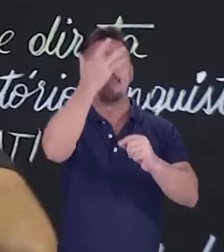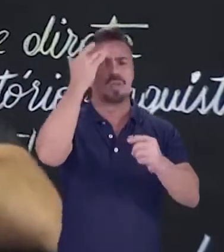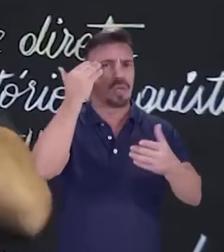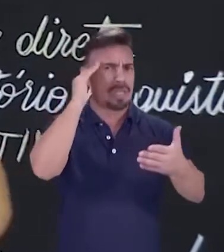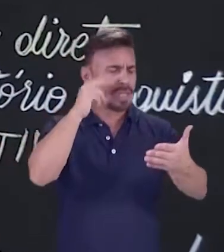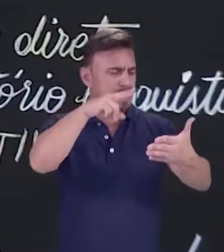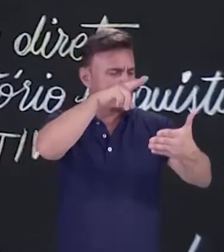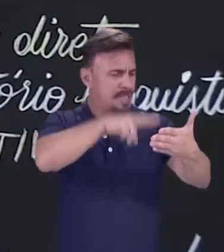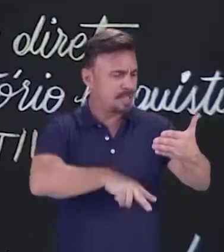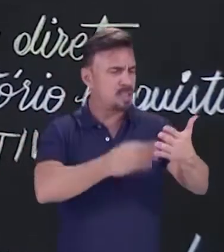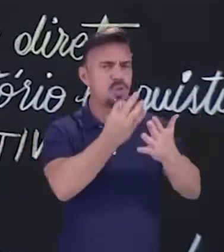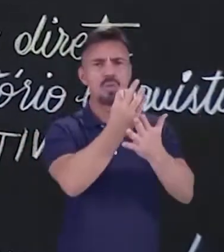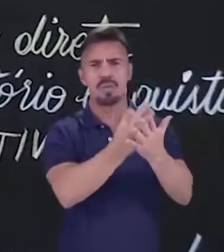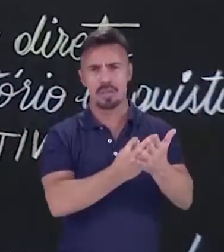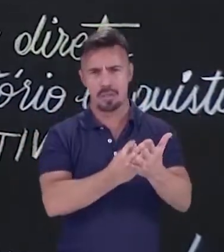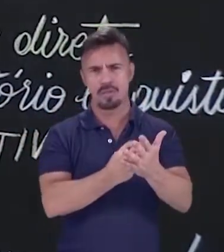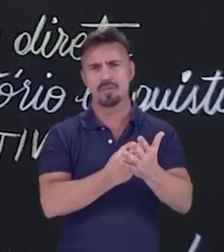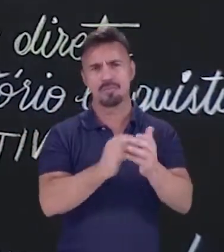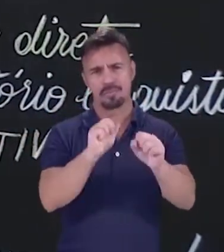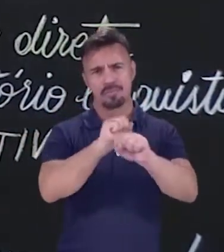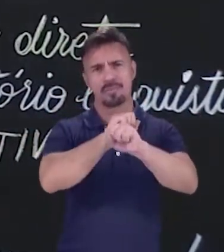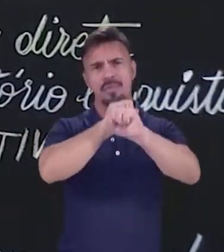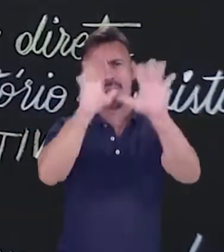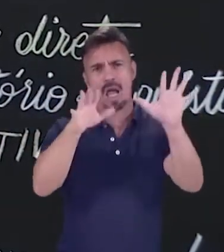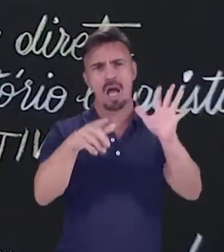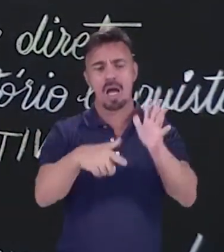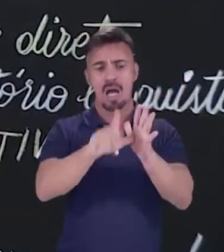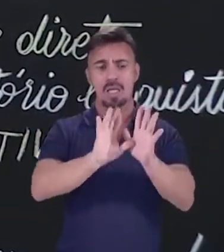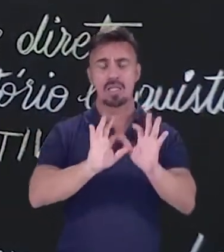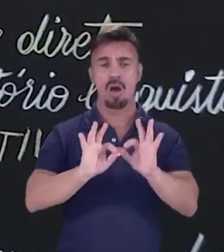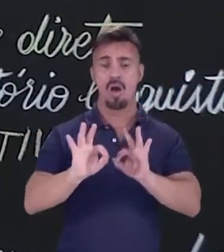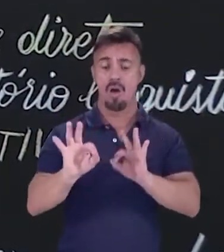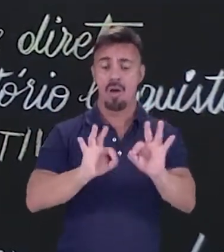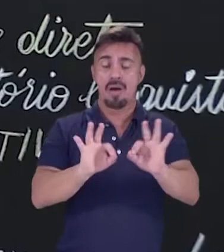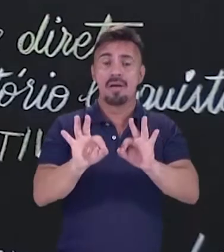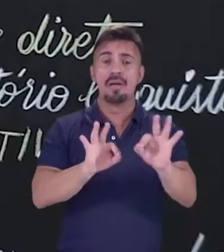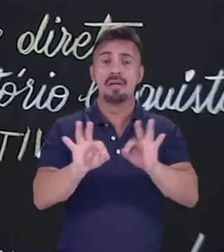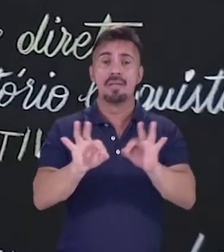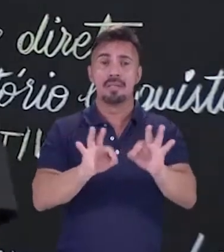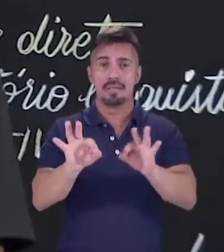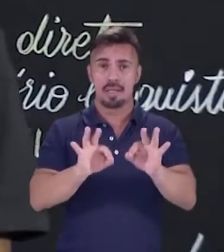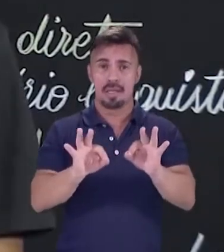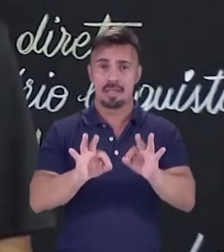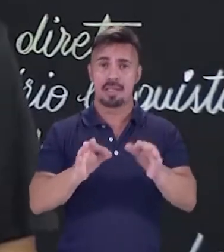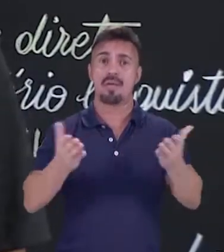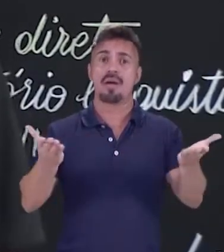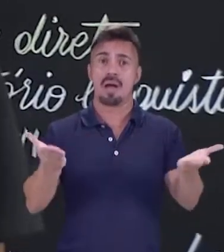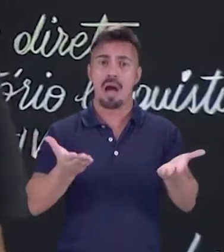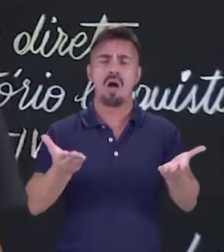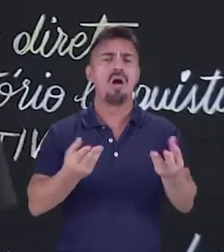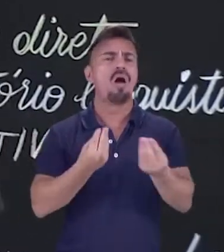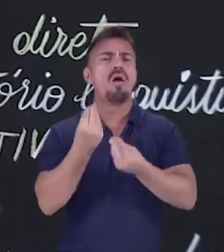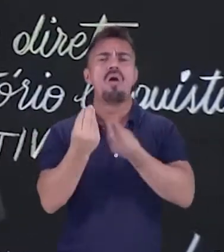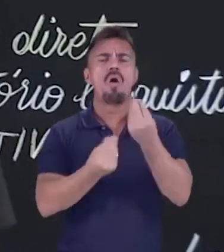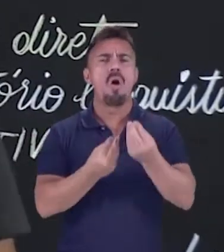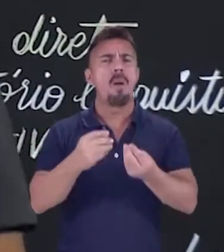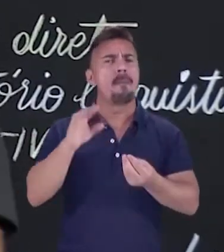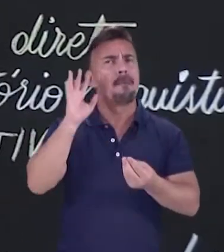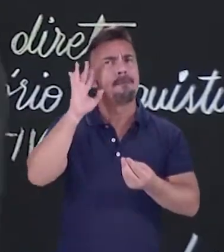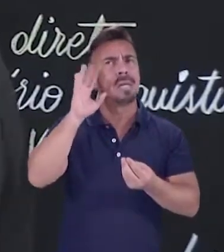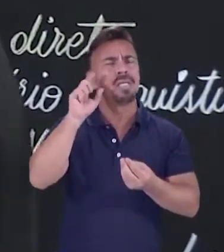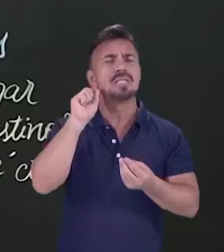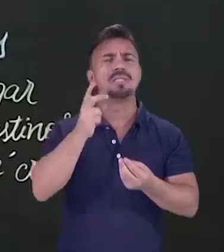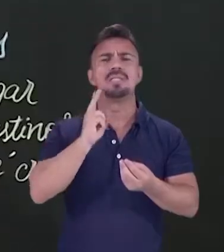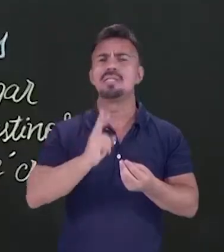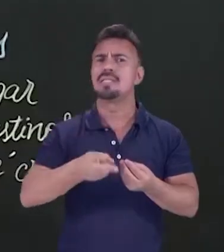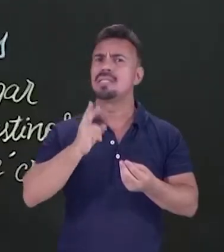Essas estratégias seguem uma organização e é sobre essa organização que eu vou falar com vocês agora. Pense sempre